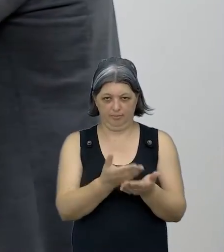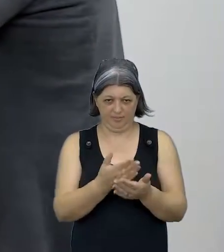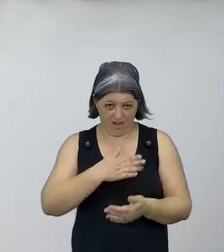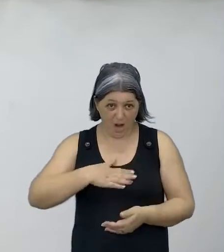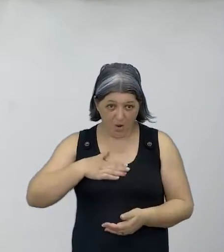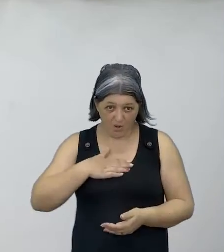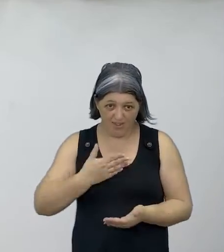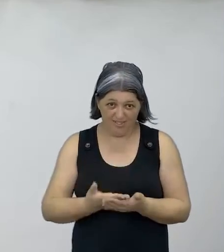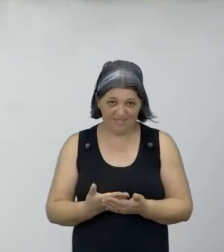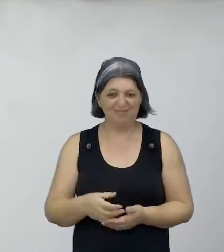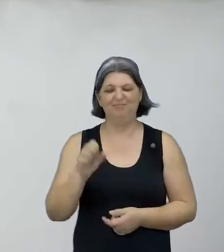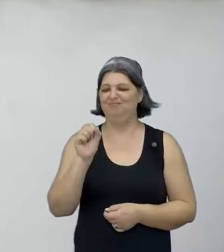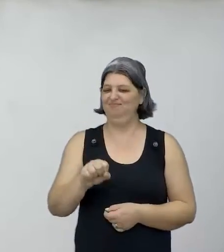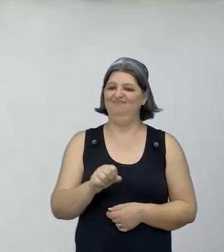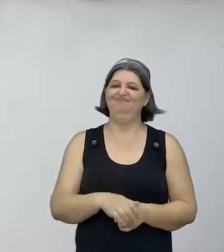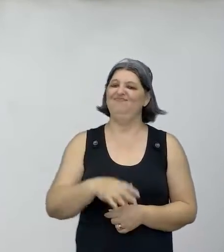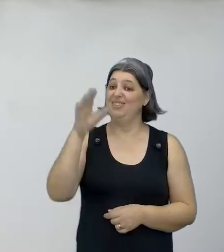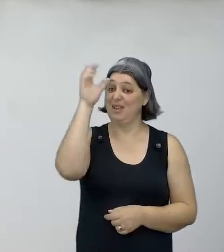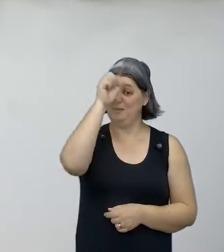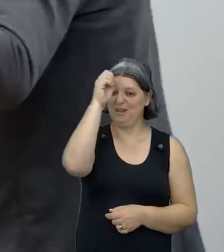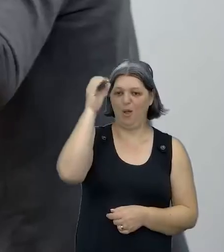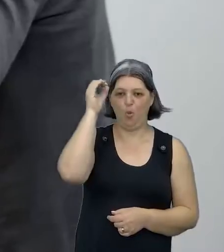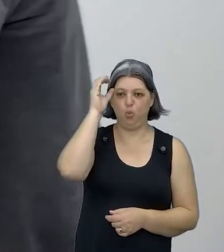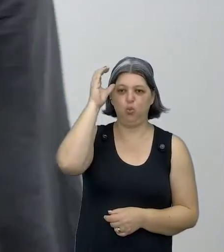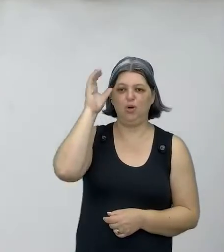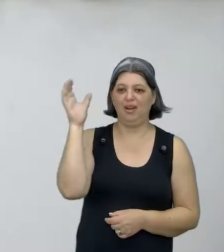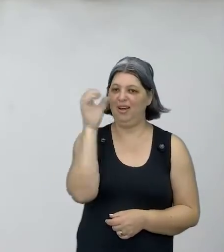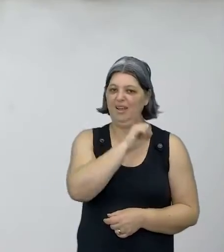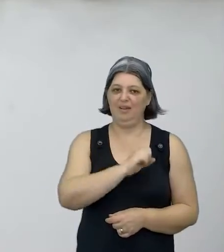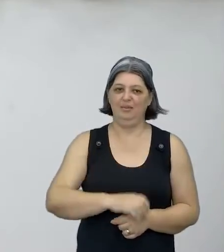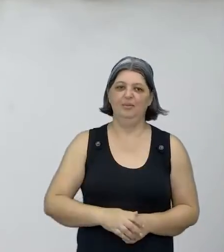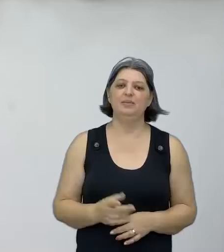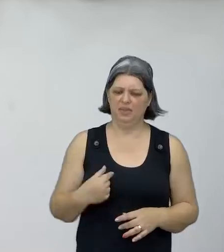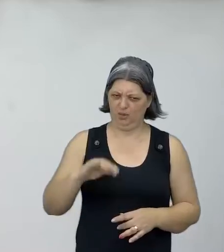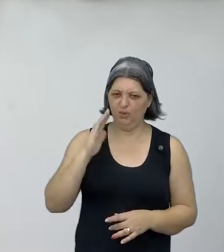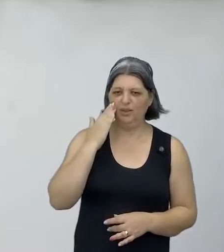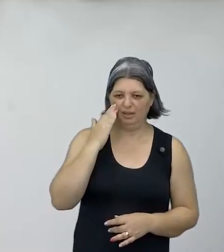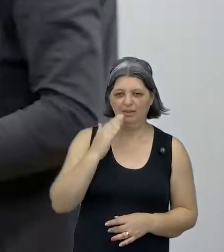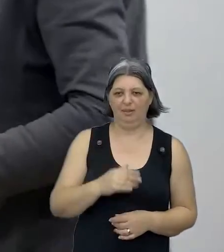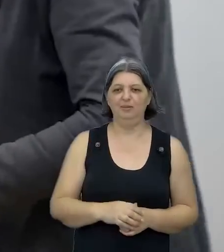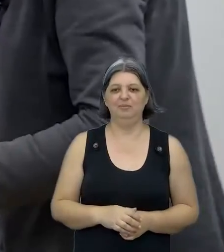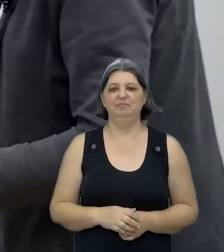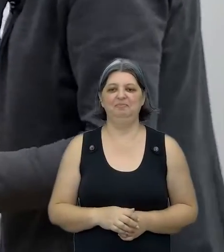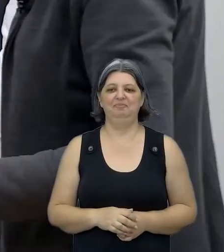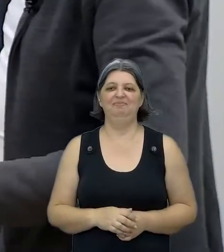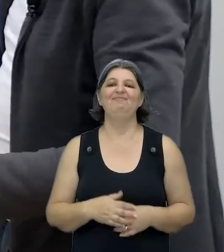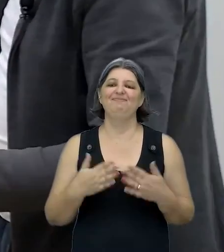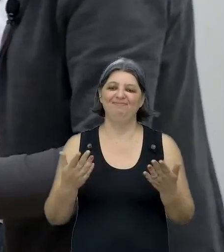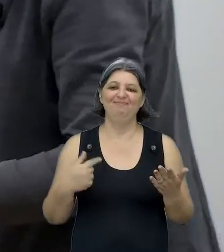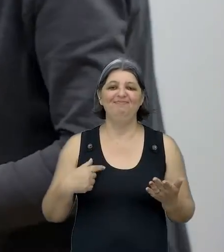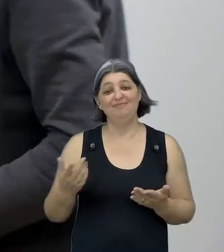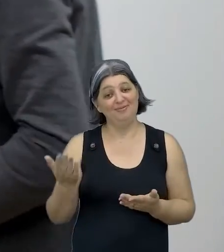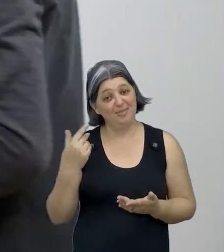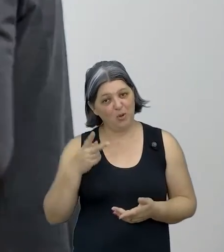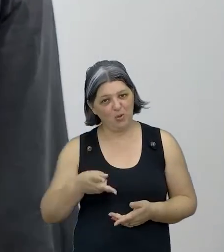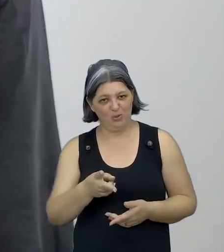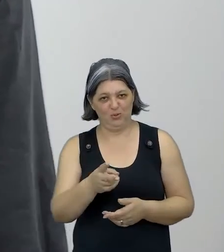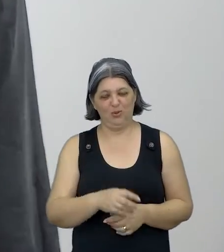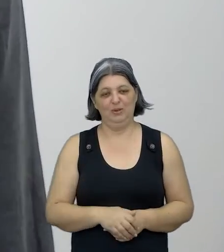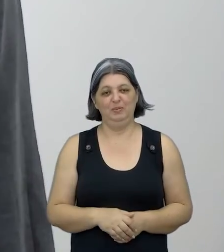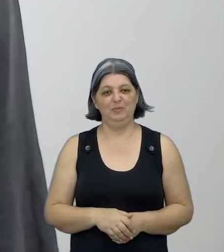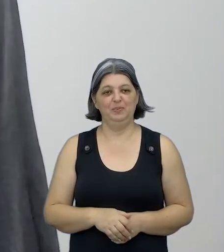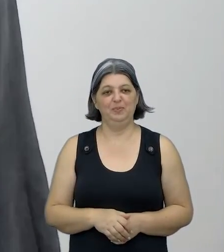Tem que ser sincera. Sim, tô aprendendo Tô falando bastante. muito rápido? Não, tô compreendendo. Tá compreendendo? Muito bem, vamos aqui continuar. Olha